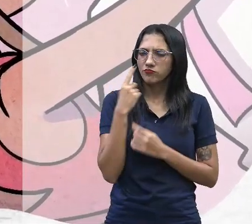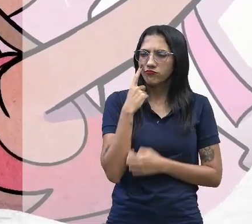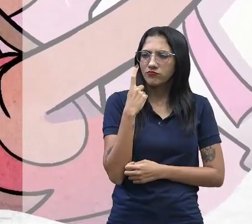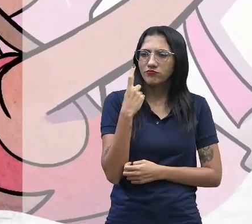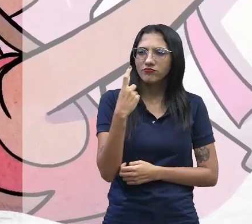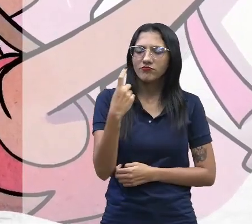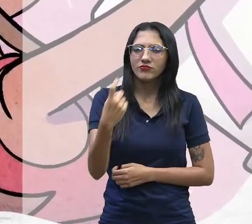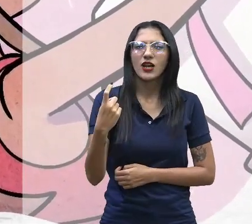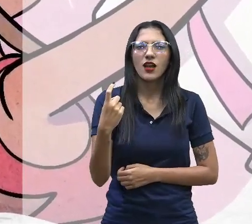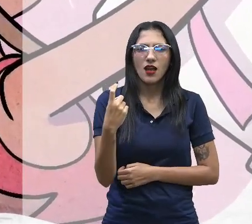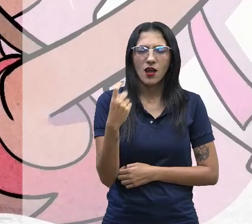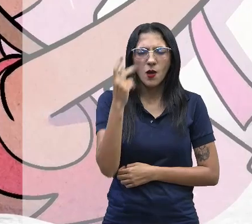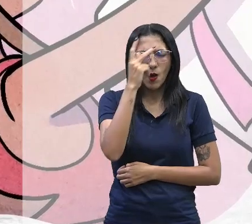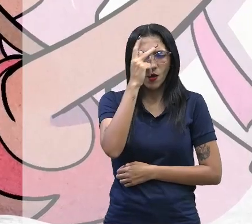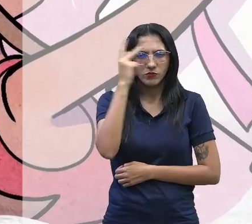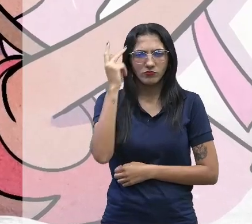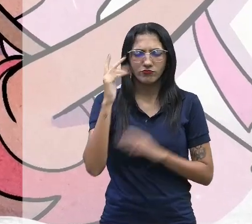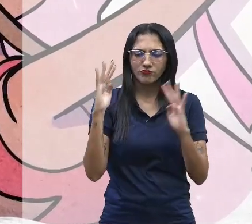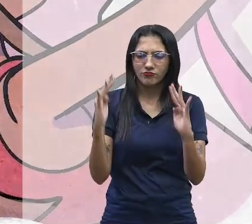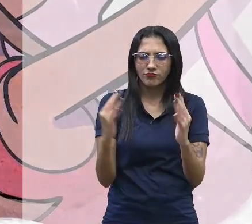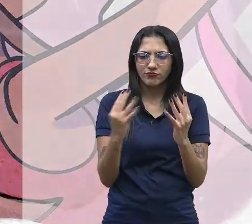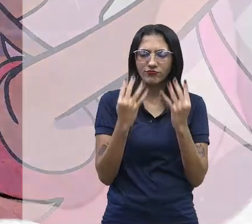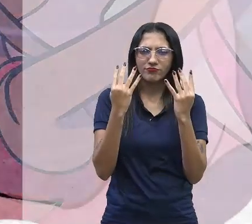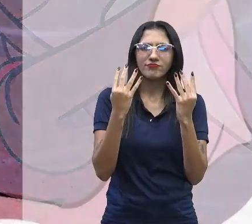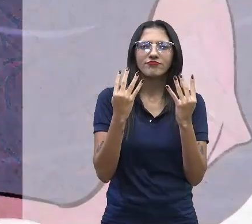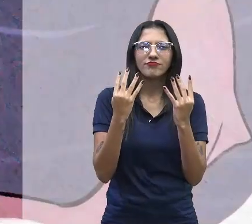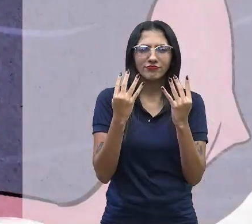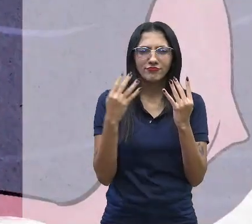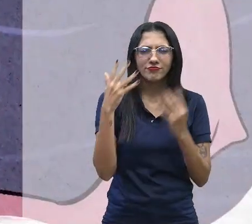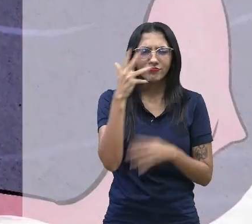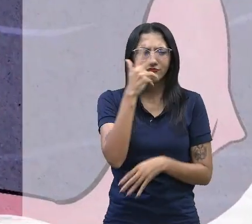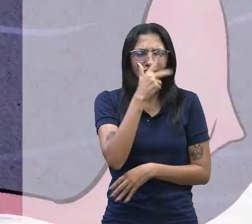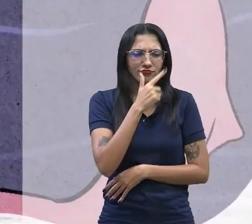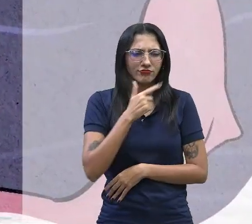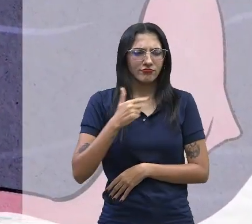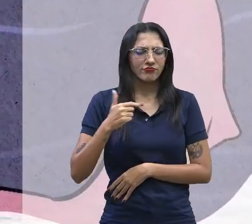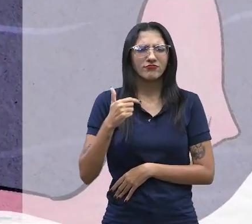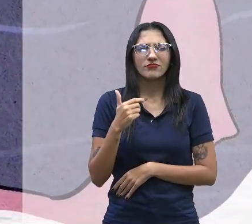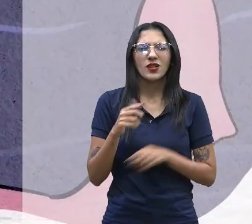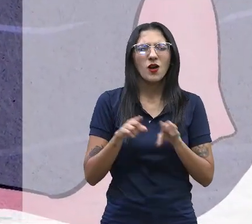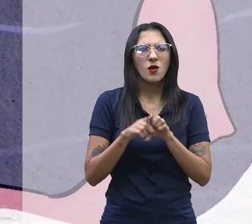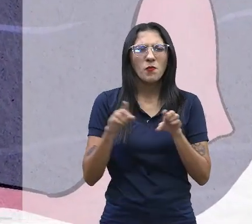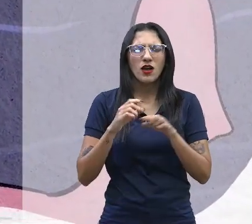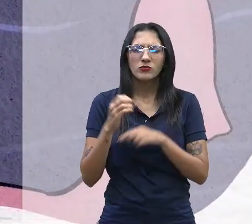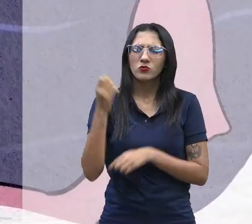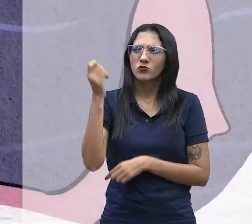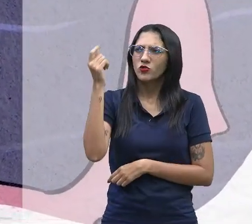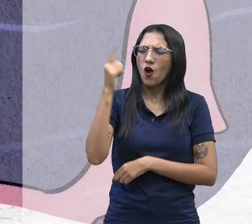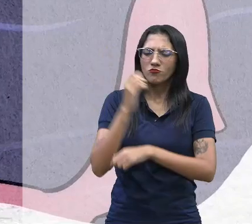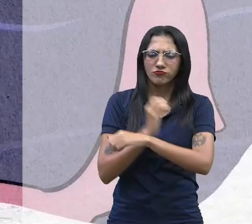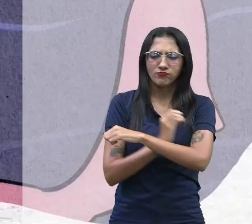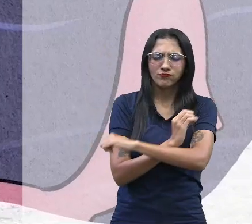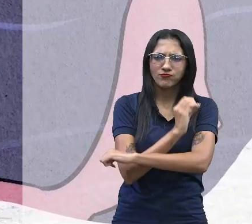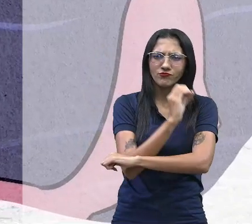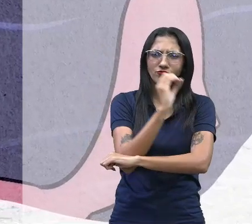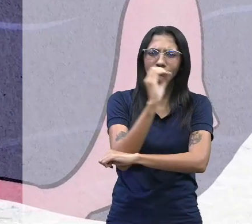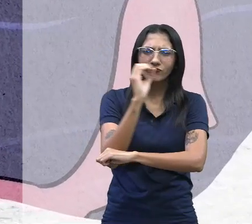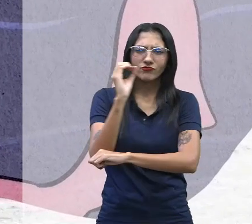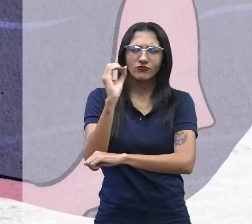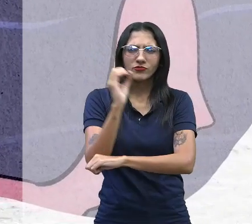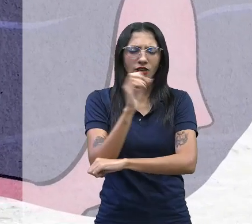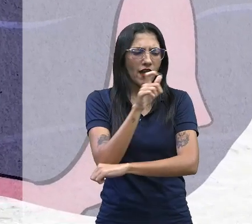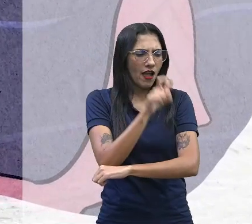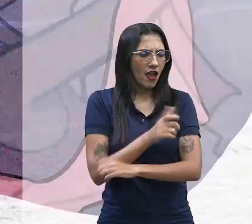o salão, mas ao amanhecer some na